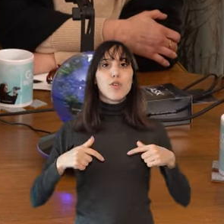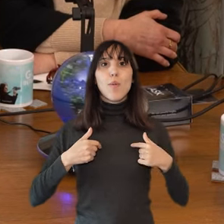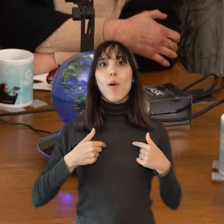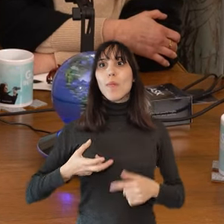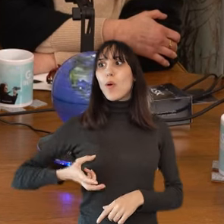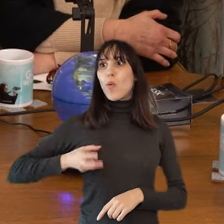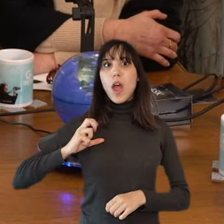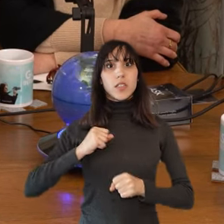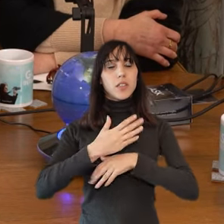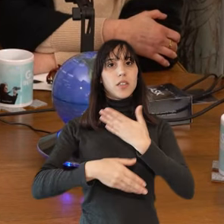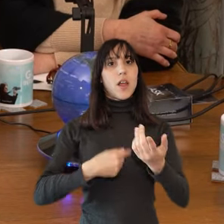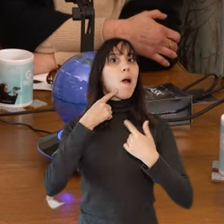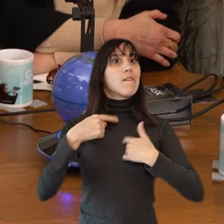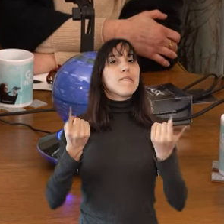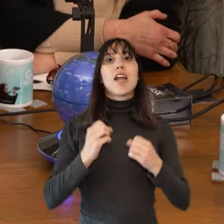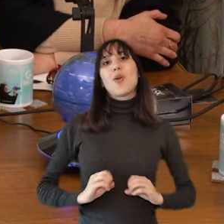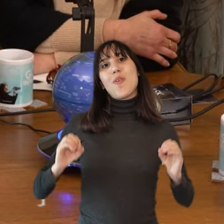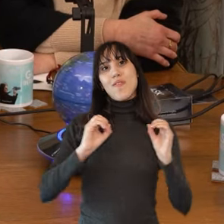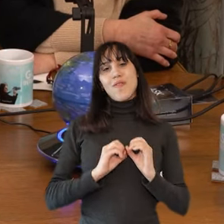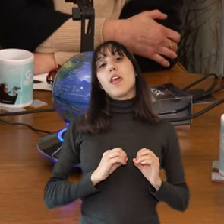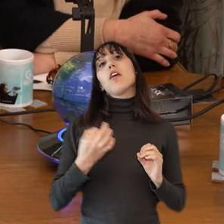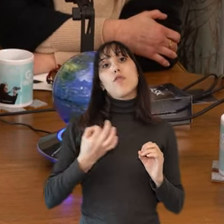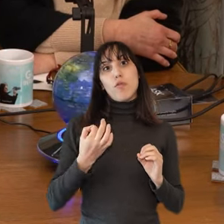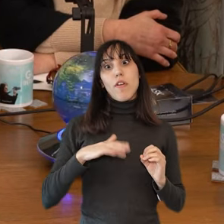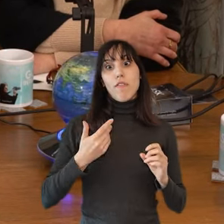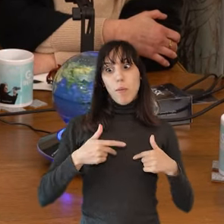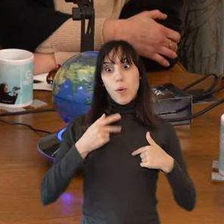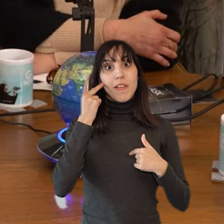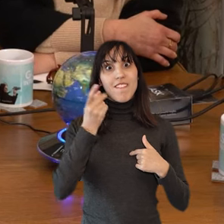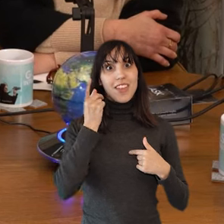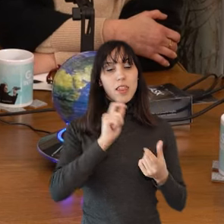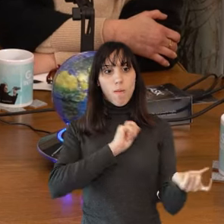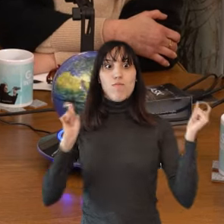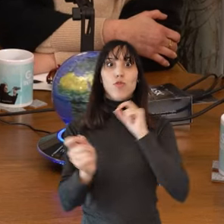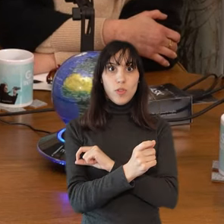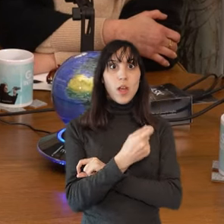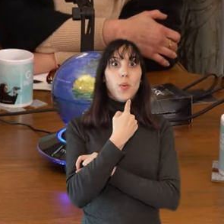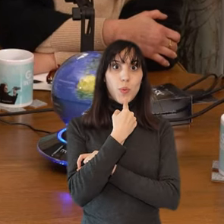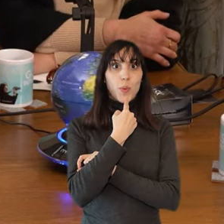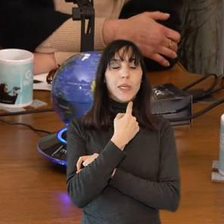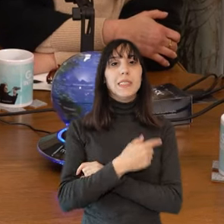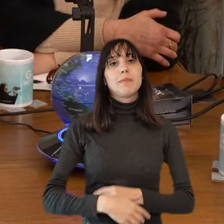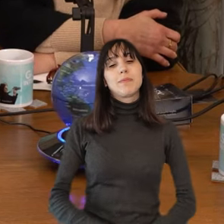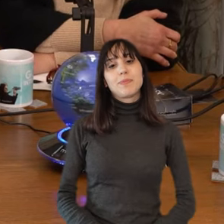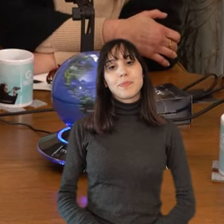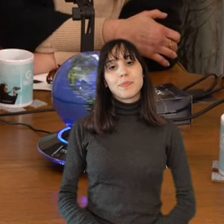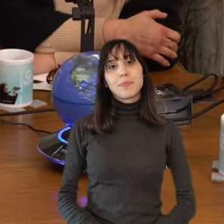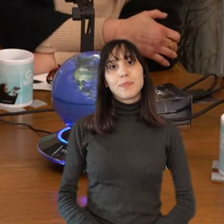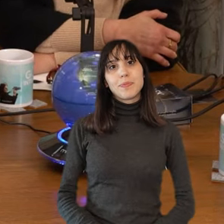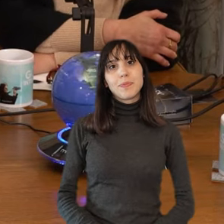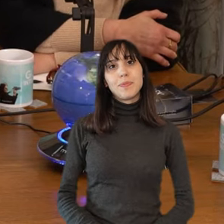coragem para o expressar portanto e passou por uma transformação na minha vida não é a esse nível portanto